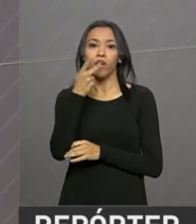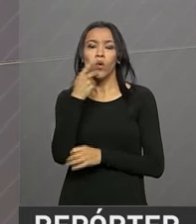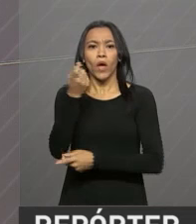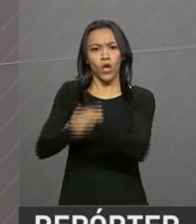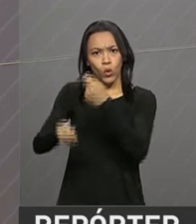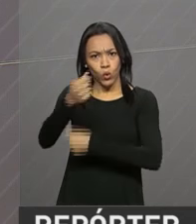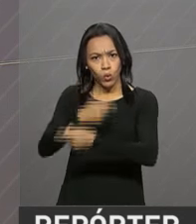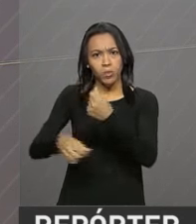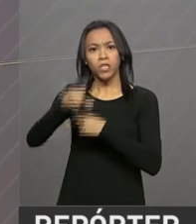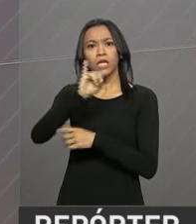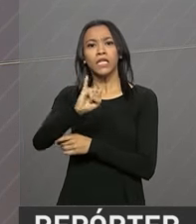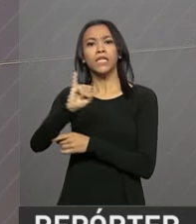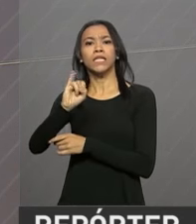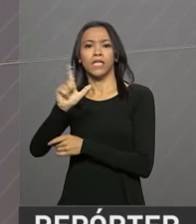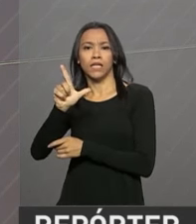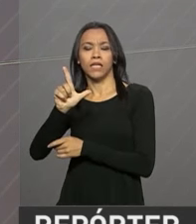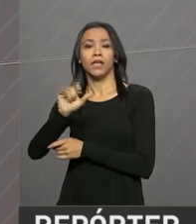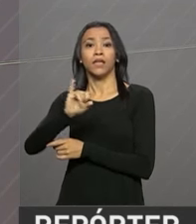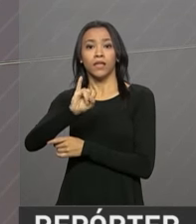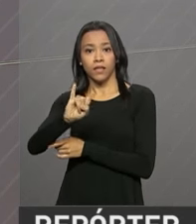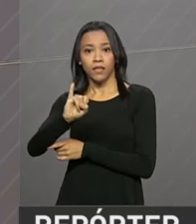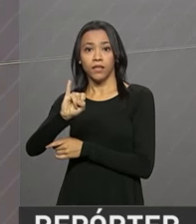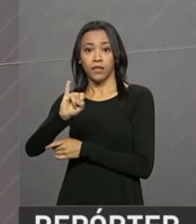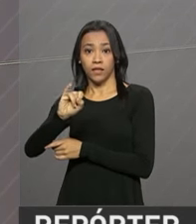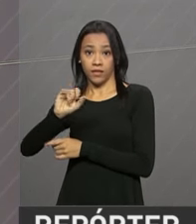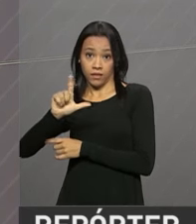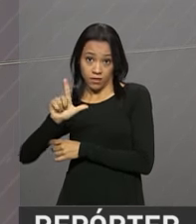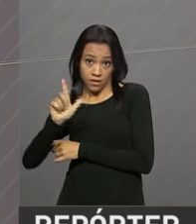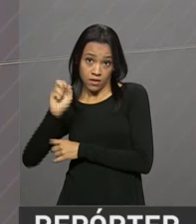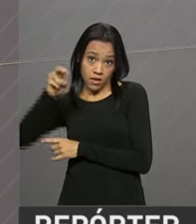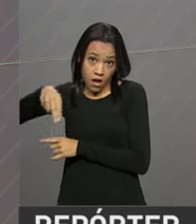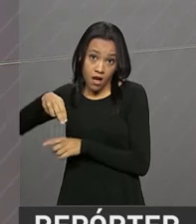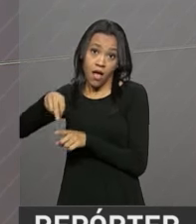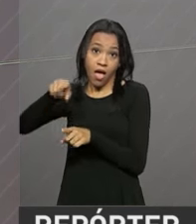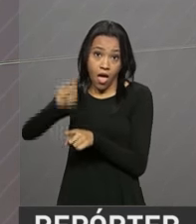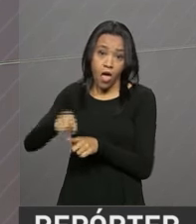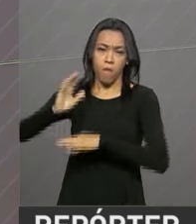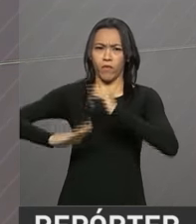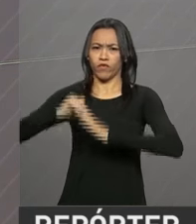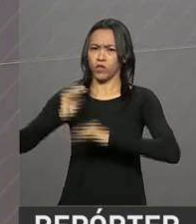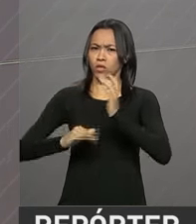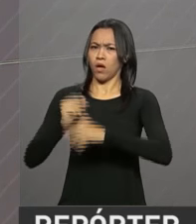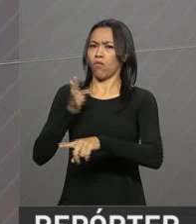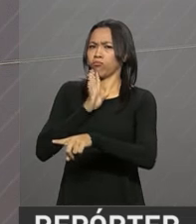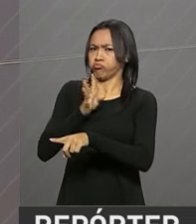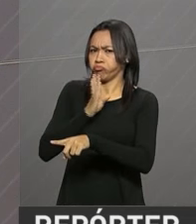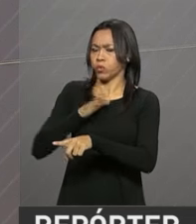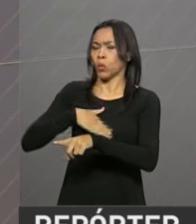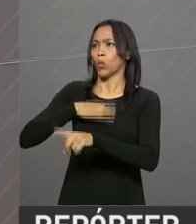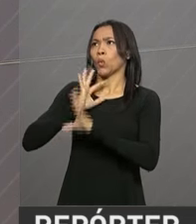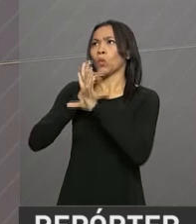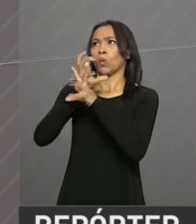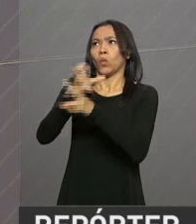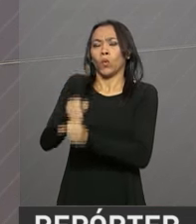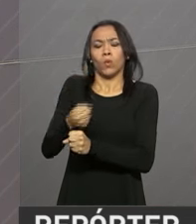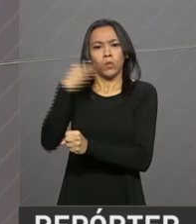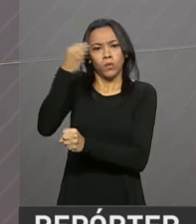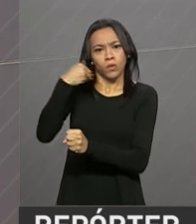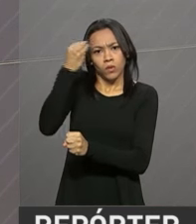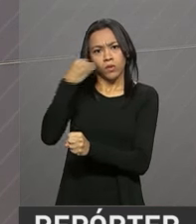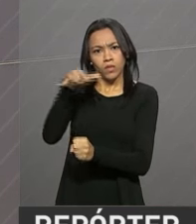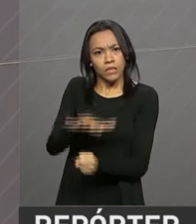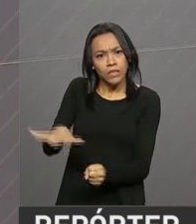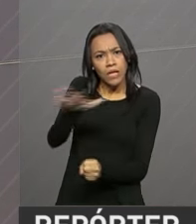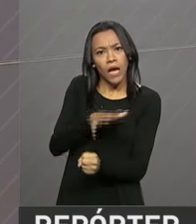Ilan Goldfein, indicado para a presidência do Banco Central, é um profissional reconhecido, com larga experiência no setor